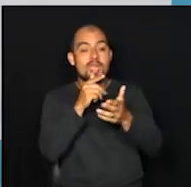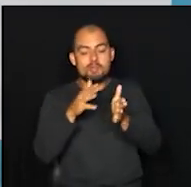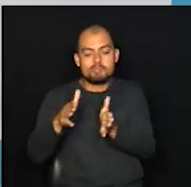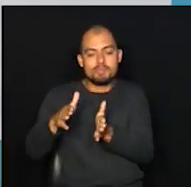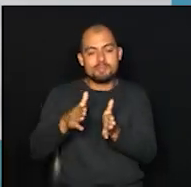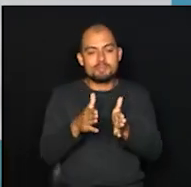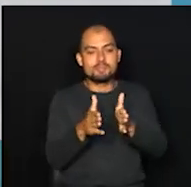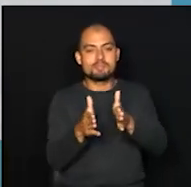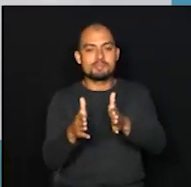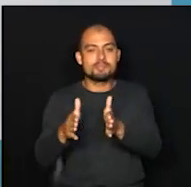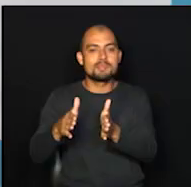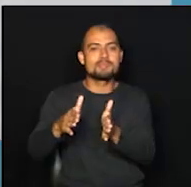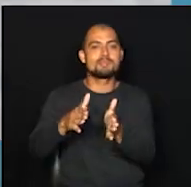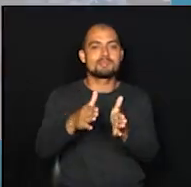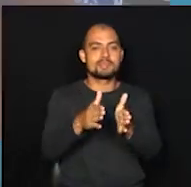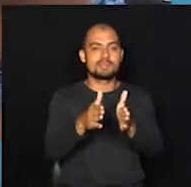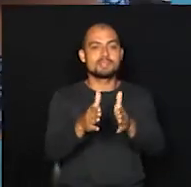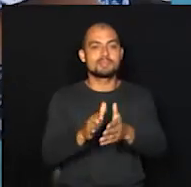Tietê.